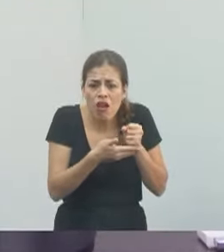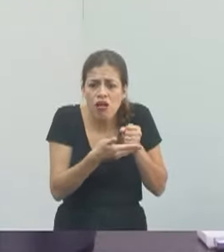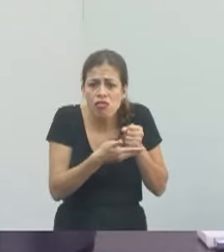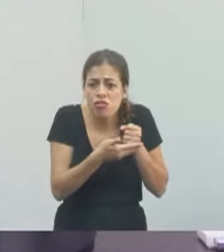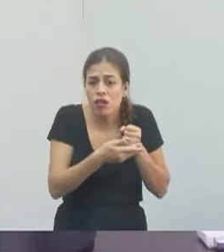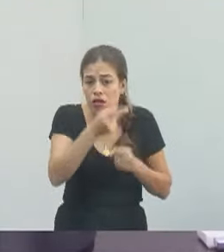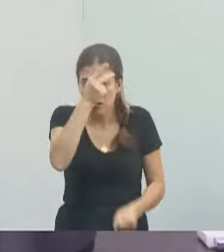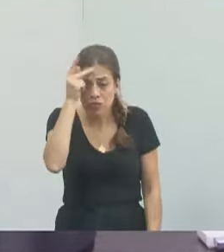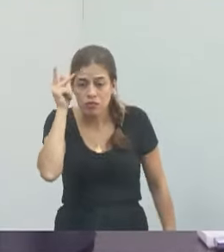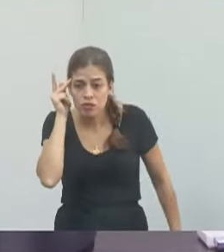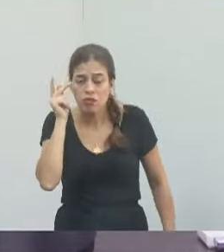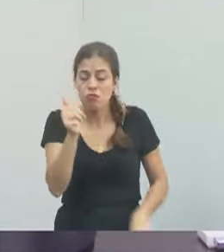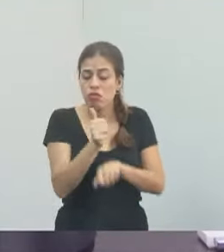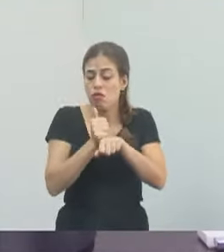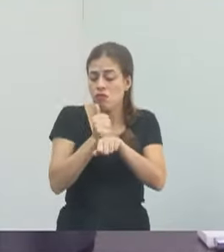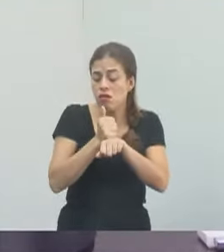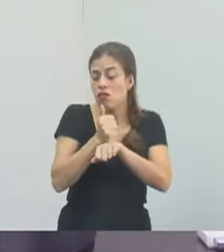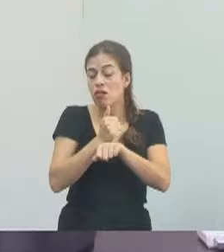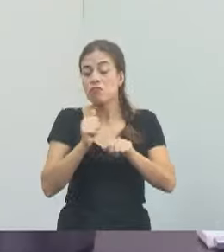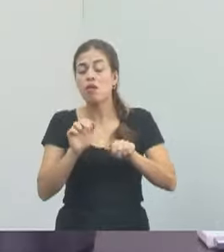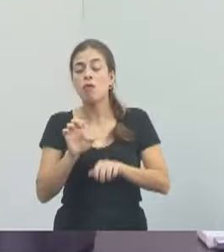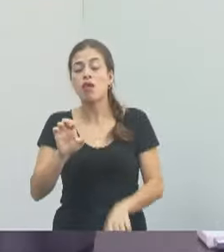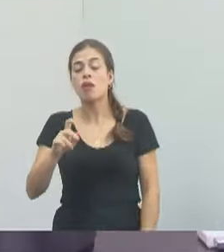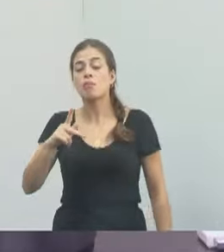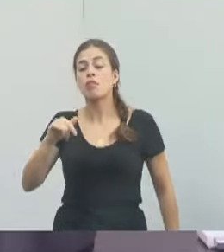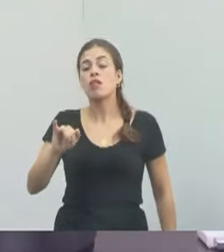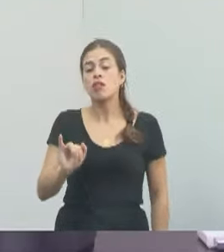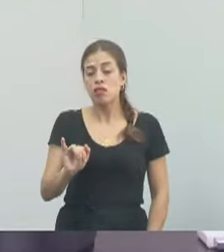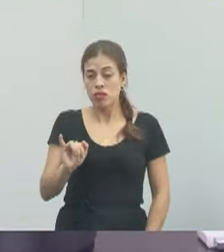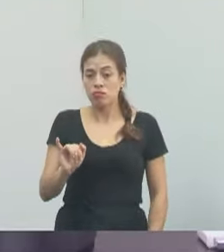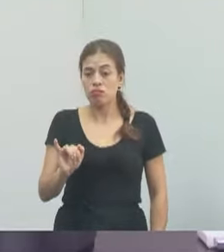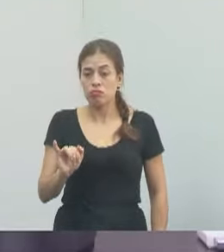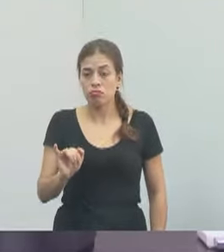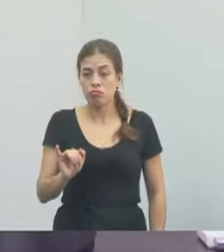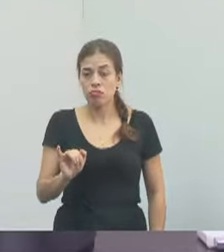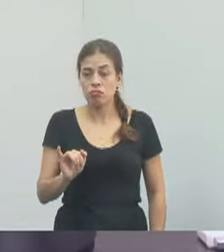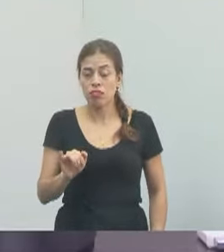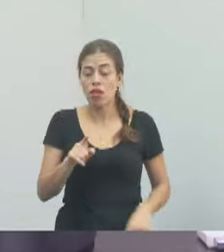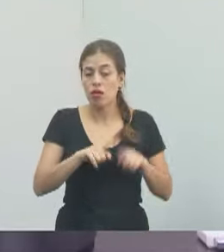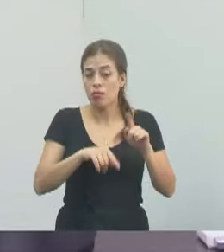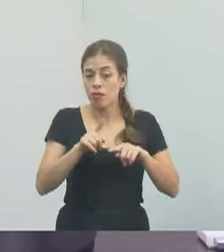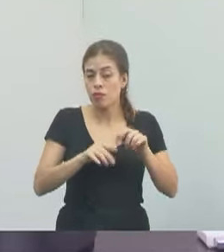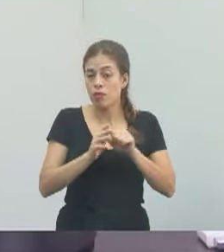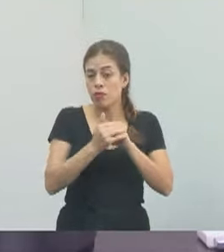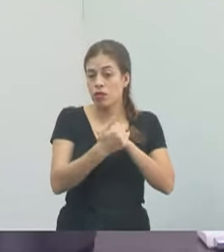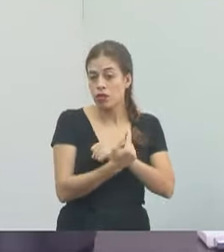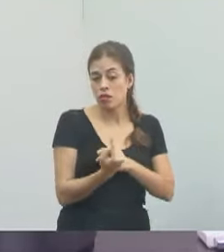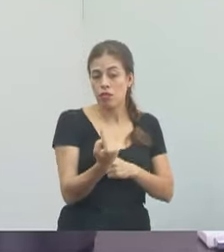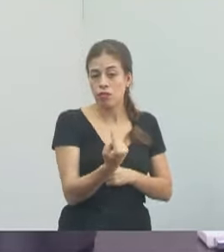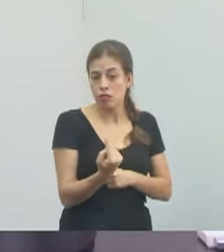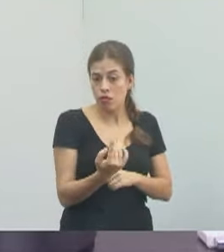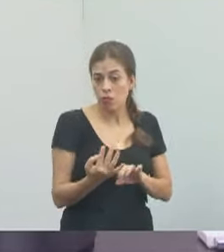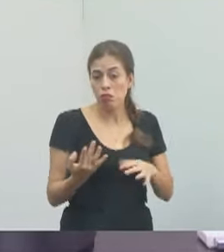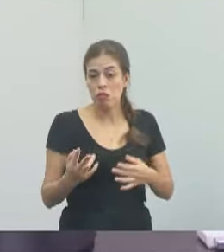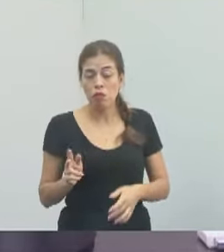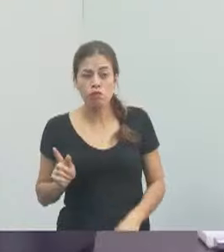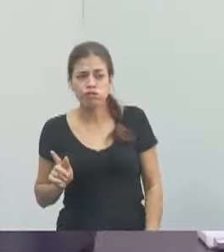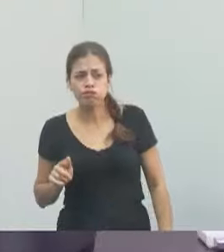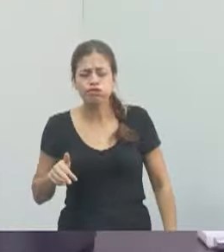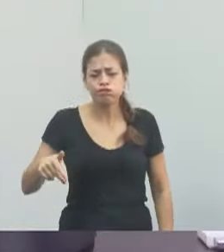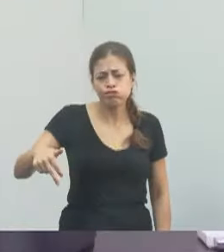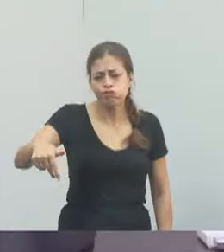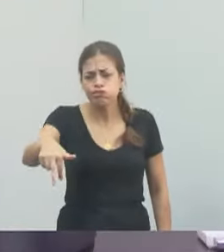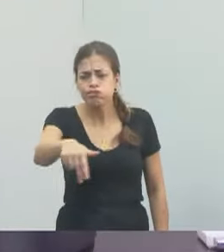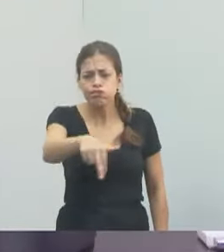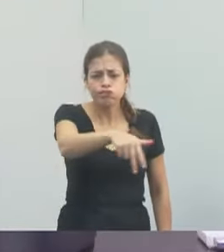trabalhadores que são os equipamentos de proteção individual andam por toda a cidade visitam casa